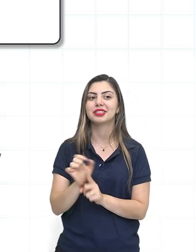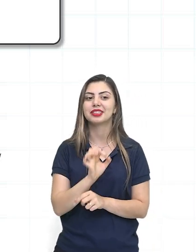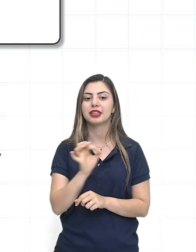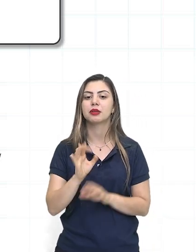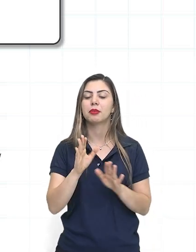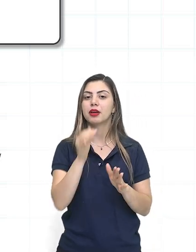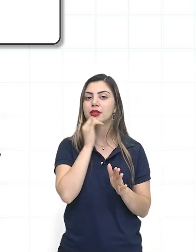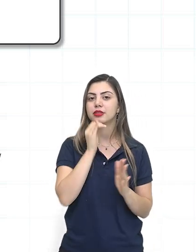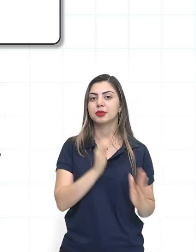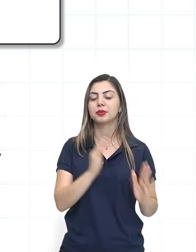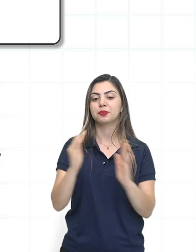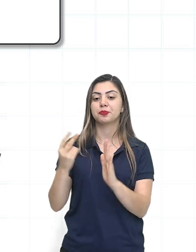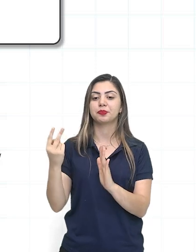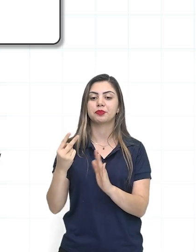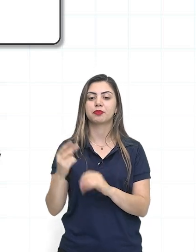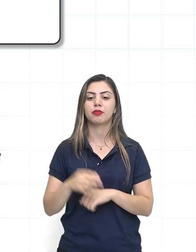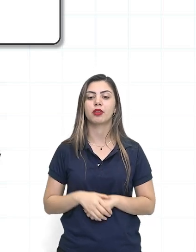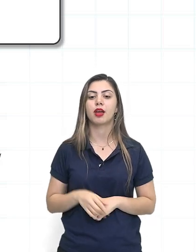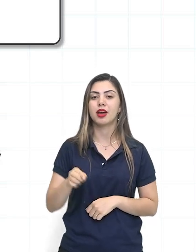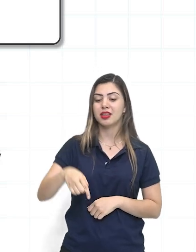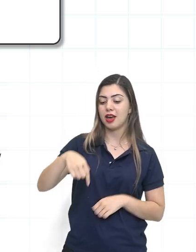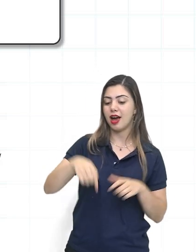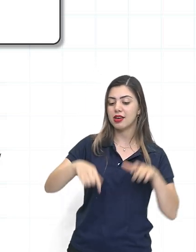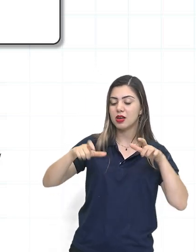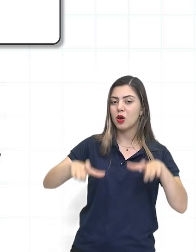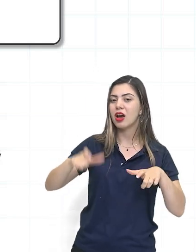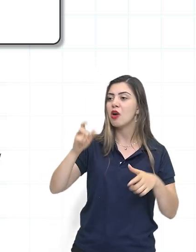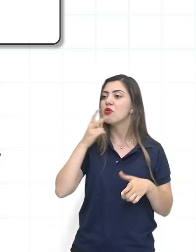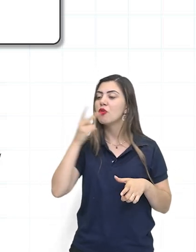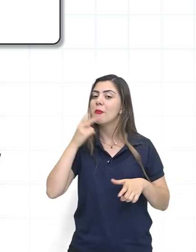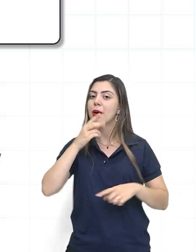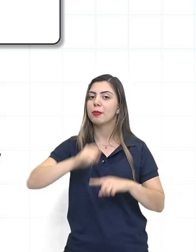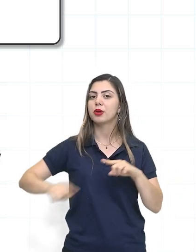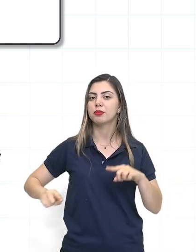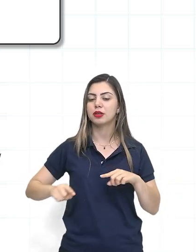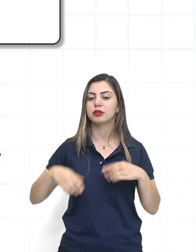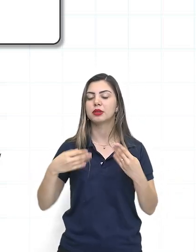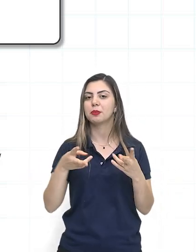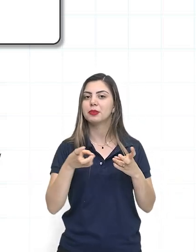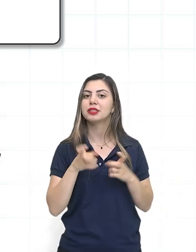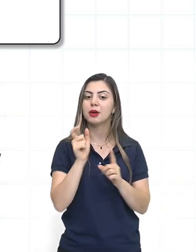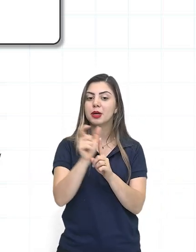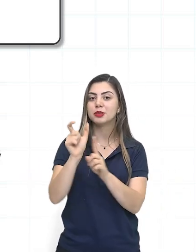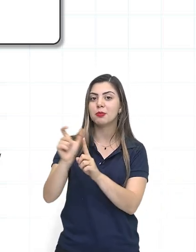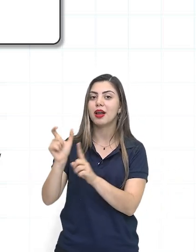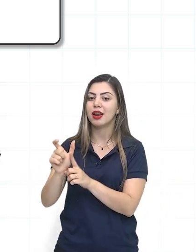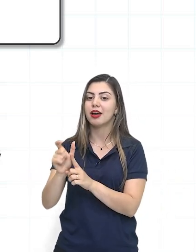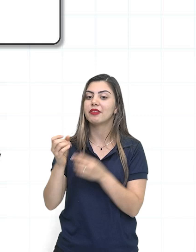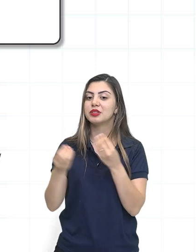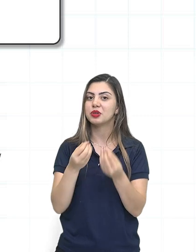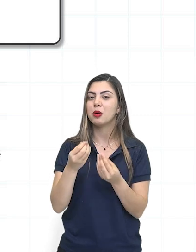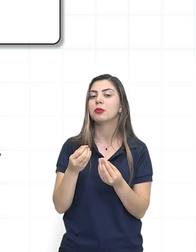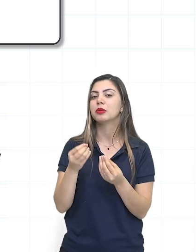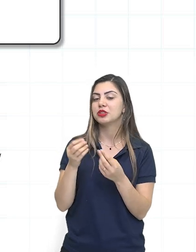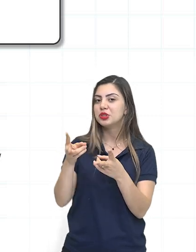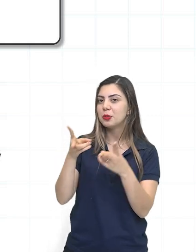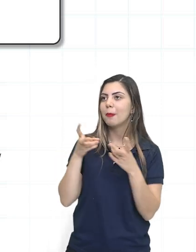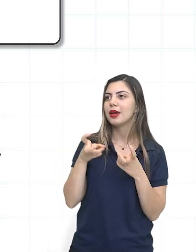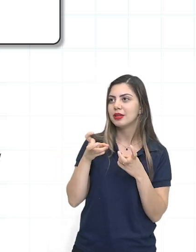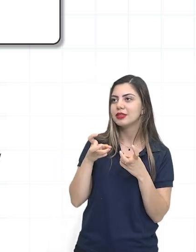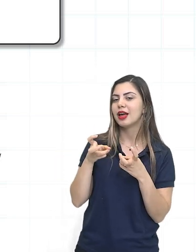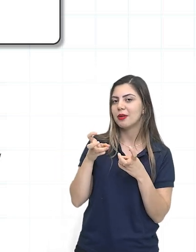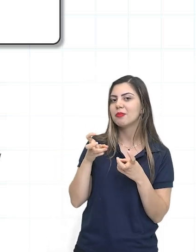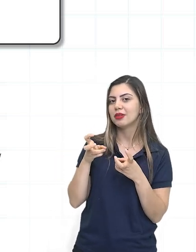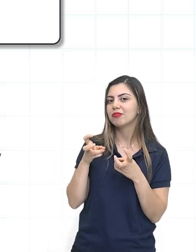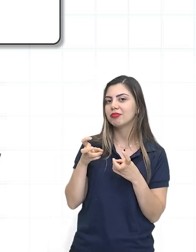no segundo exemplo, olha, é proibido fumar neste local. Então, notem que as palavras estão bem em destaques